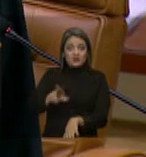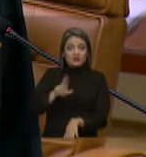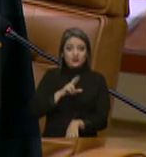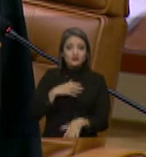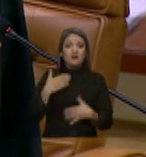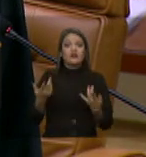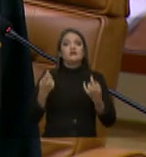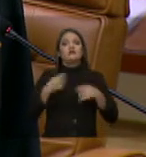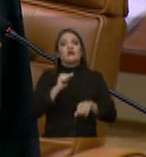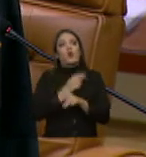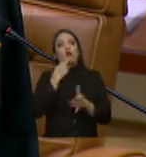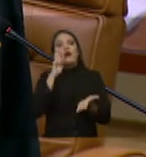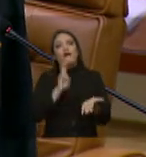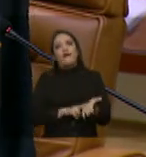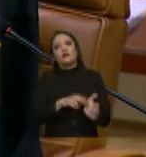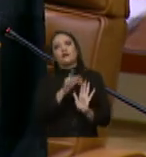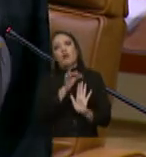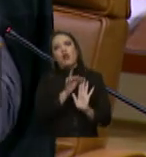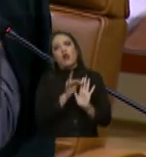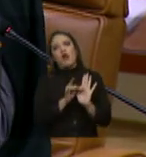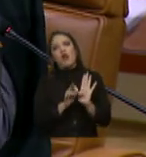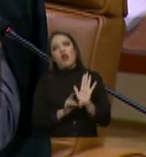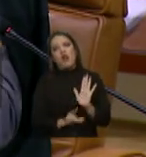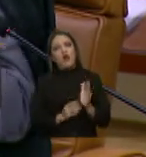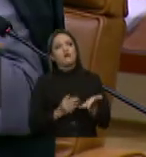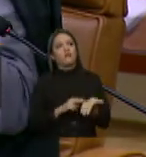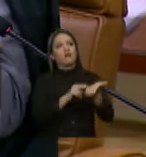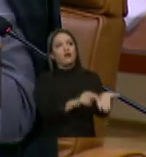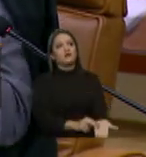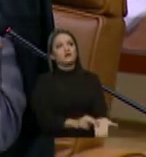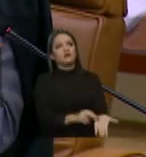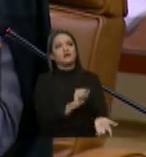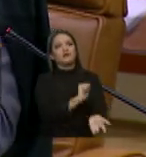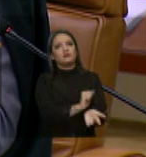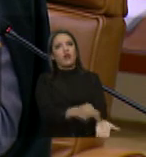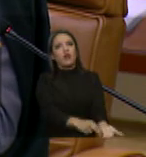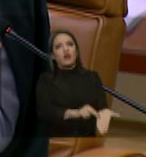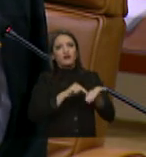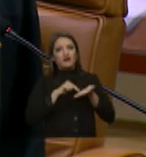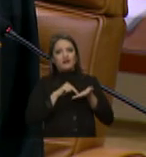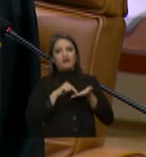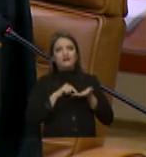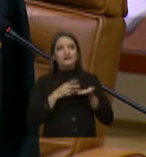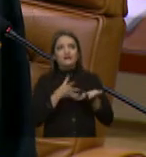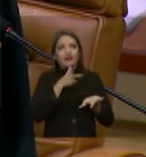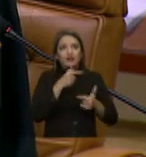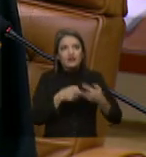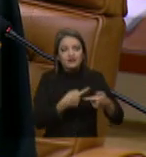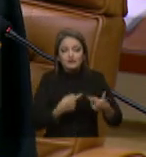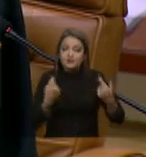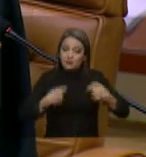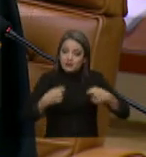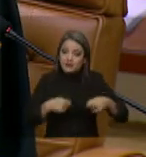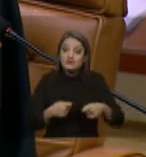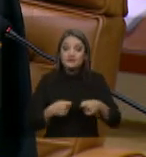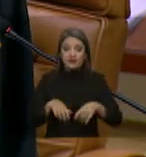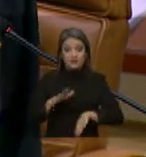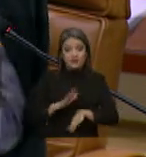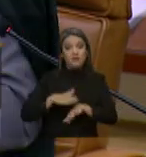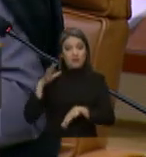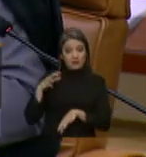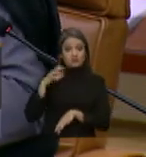se pedir uma carta rogatória cheia de requisito volta a carta rogatória então a necessidade é de uma